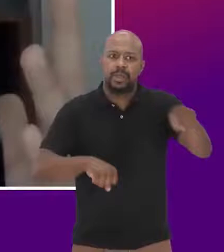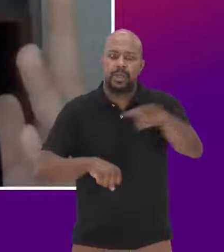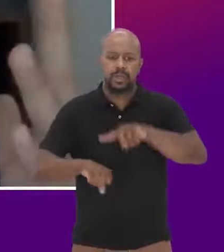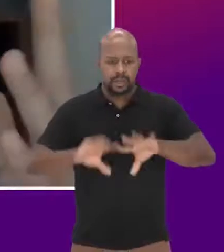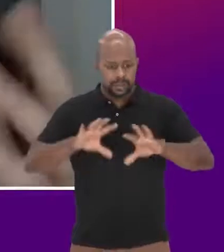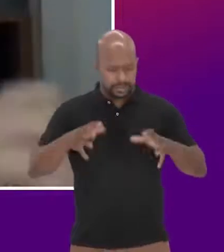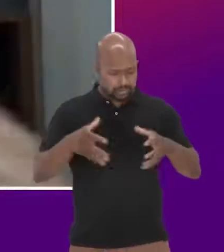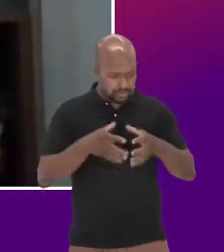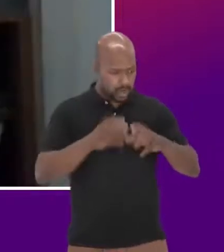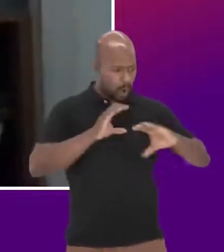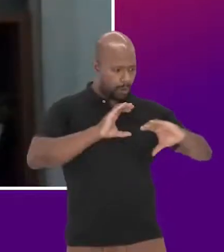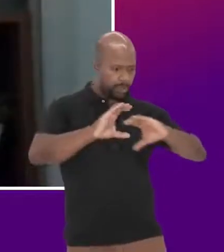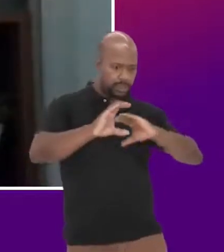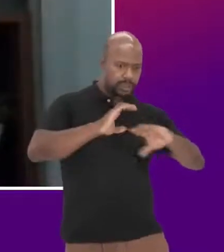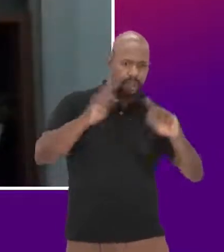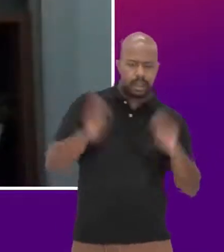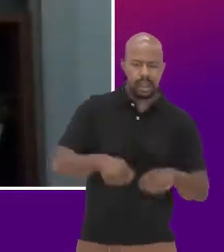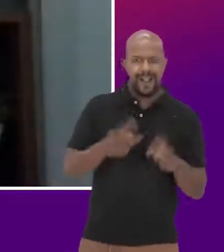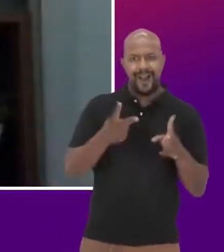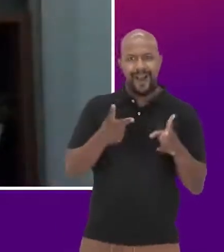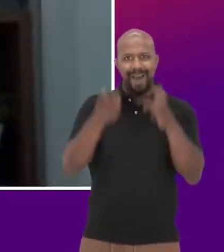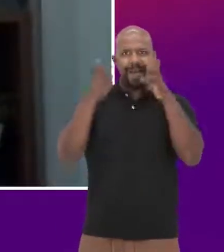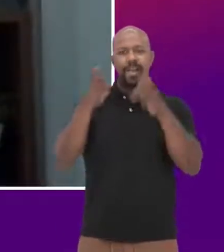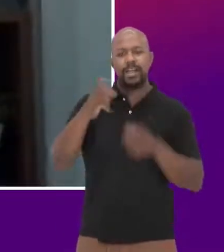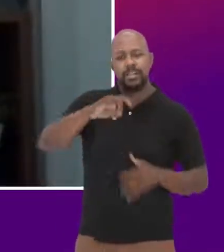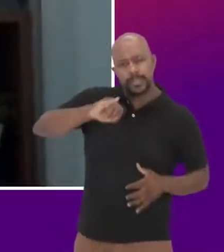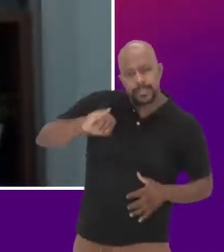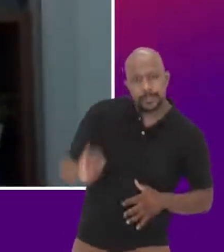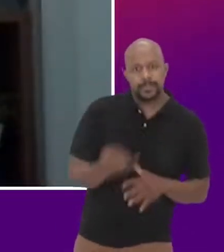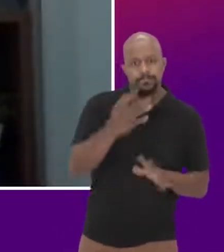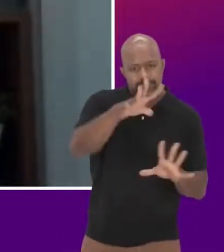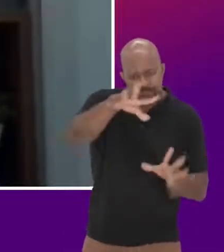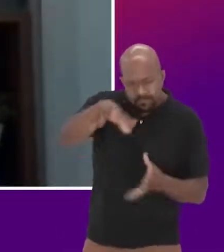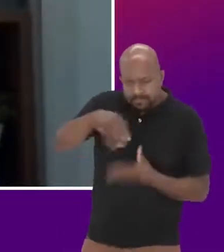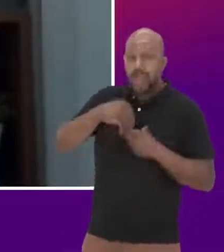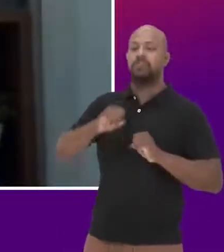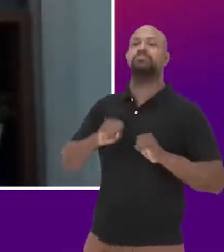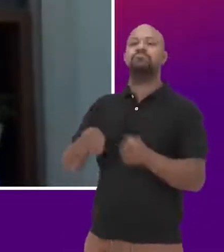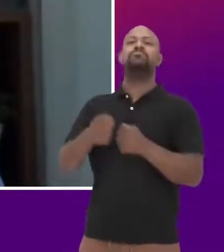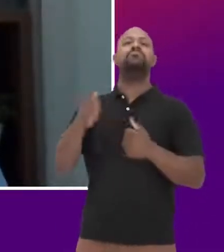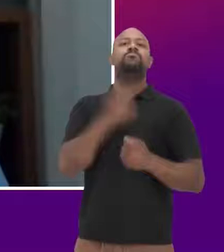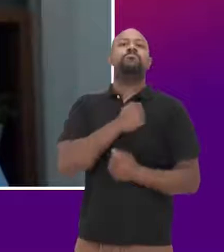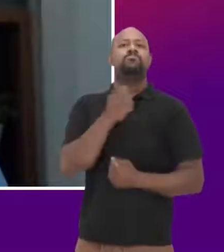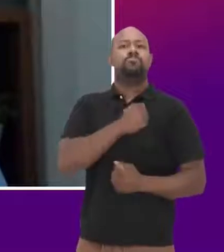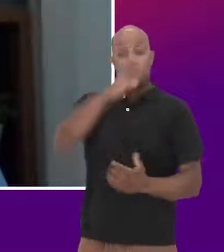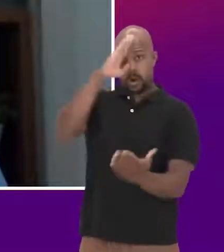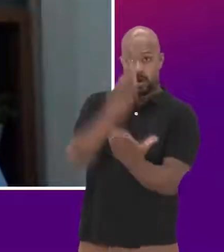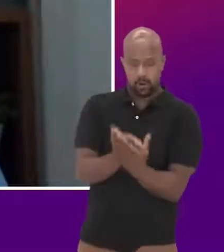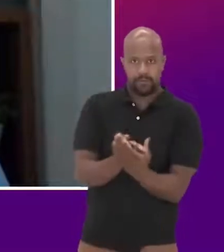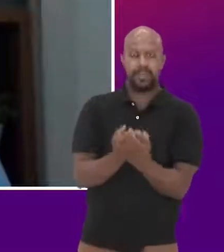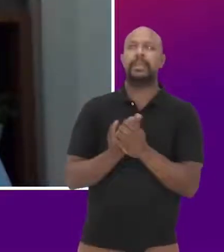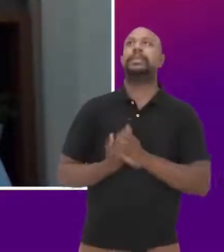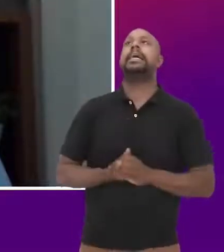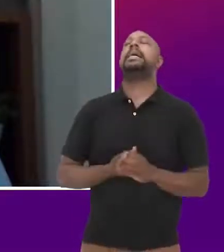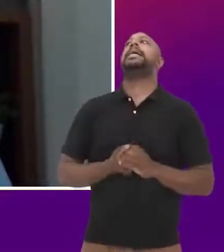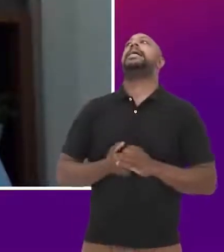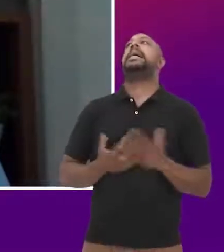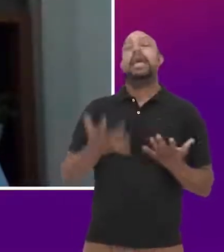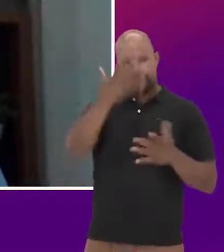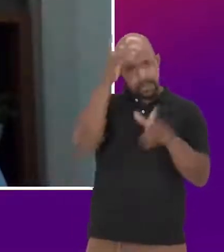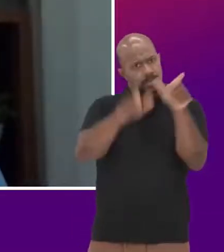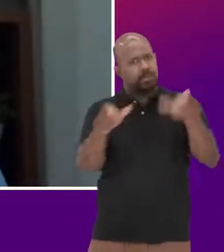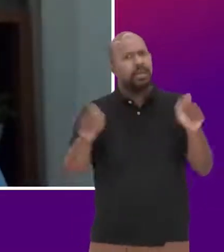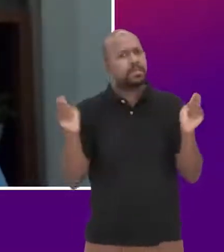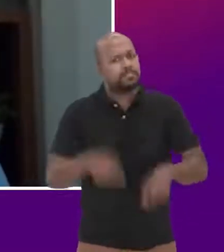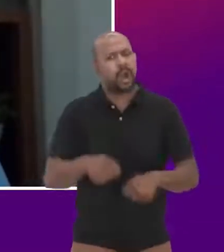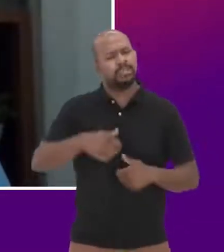nossa comunicação pode aproveitar esse gancho e fortalecer a confiança para que as pessoas